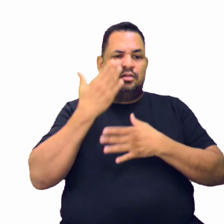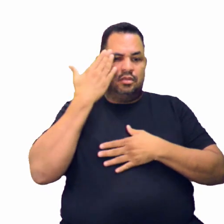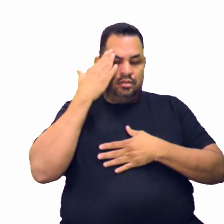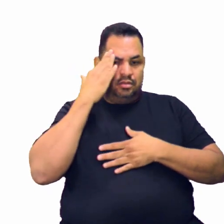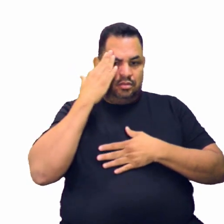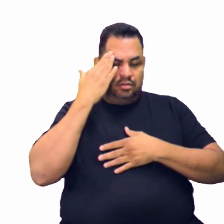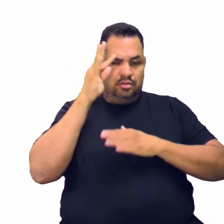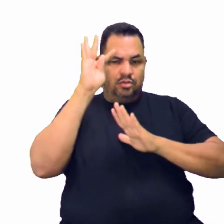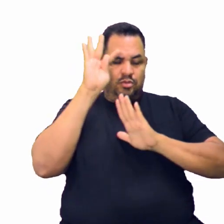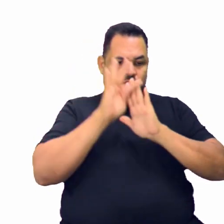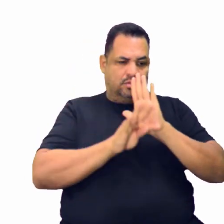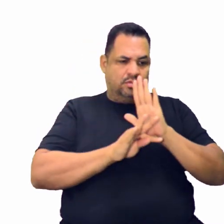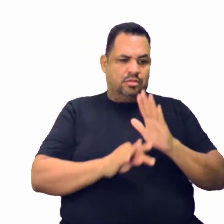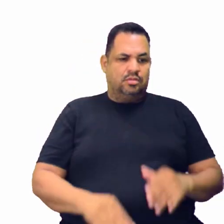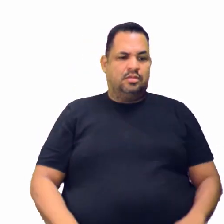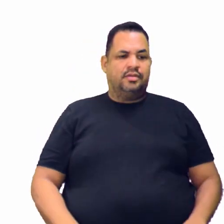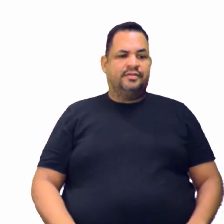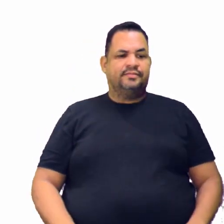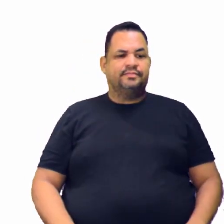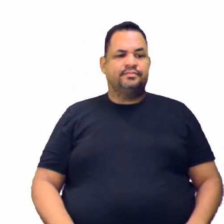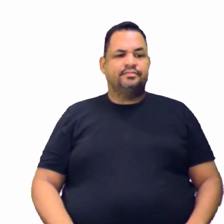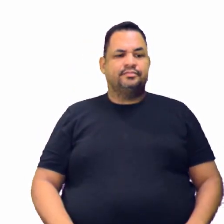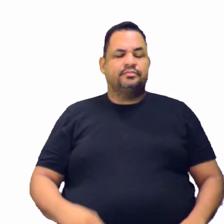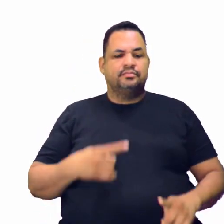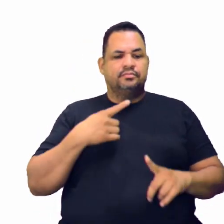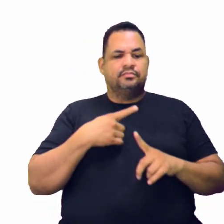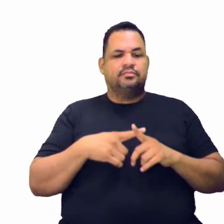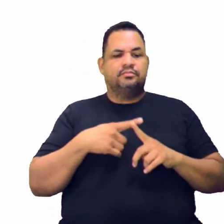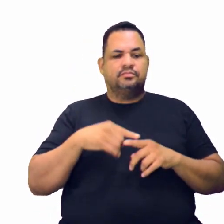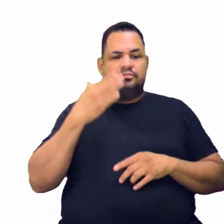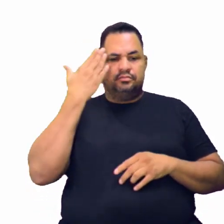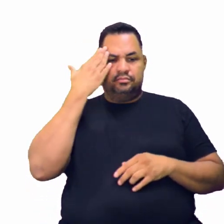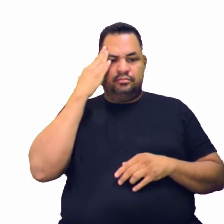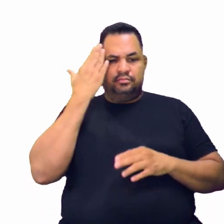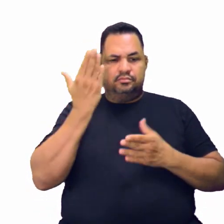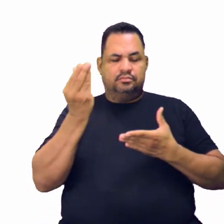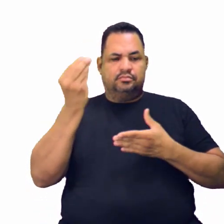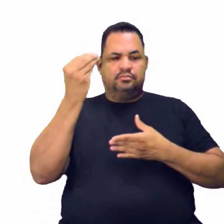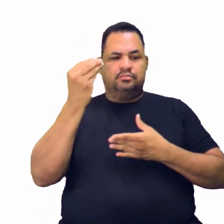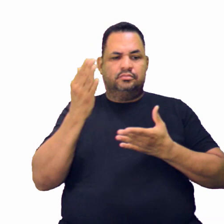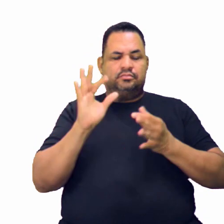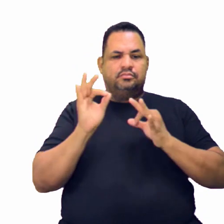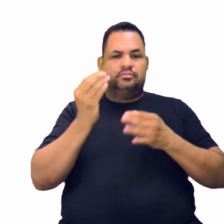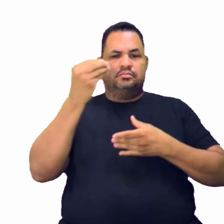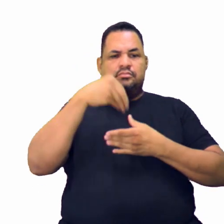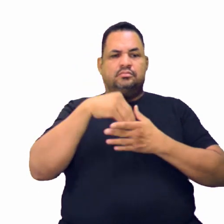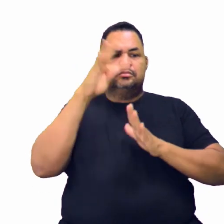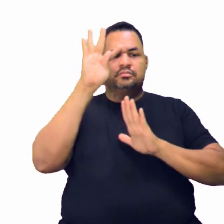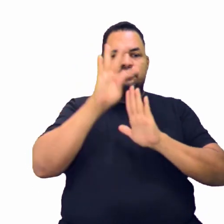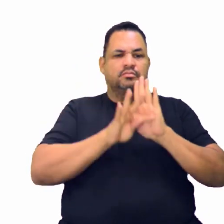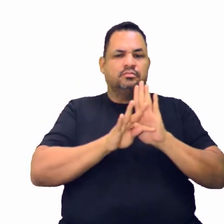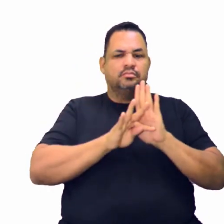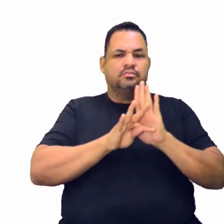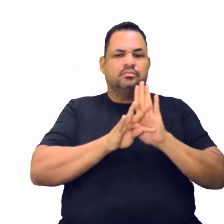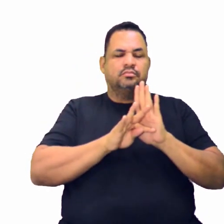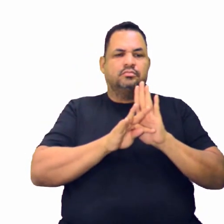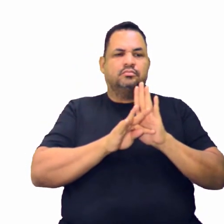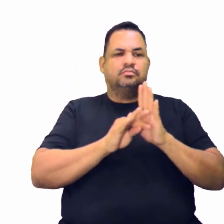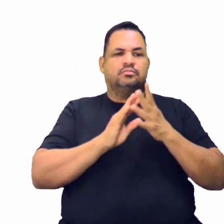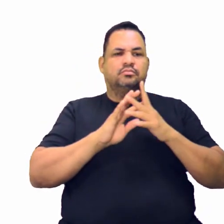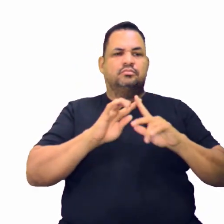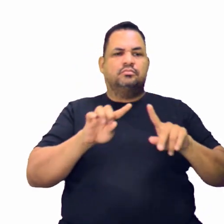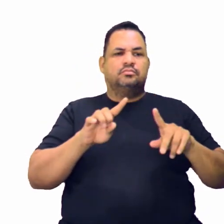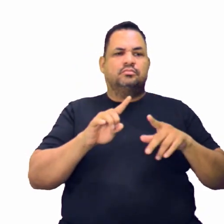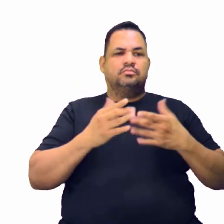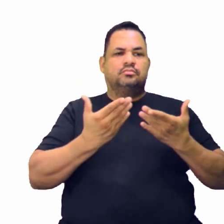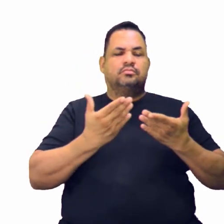texto, beleza? E porque a compreensão de texto está no texto, dentro do texto.